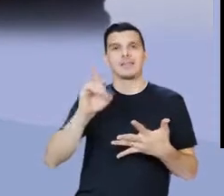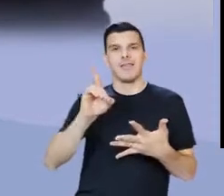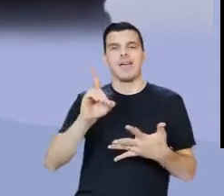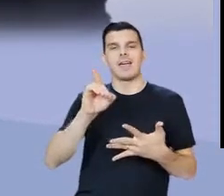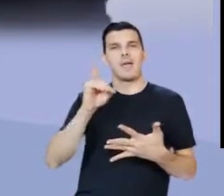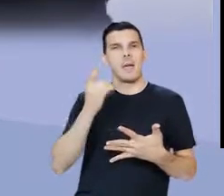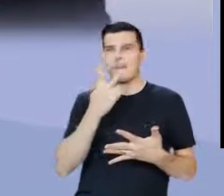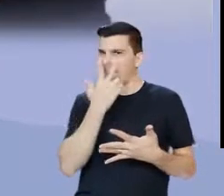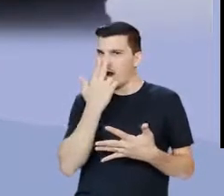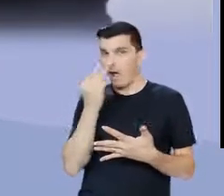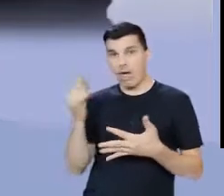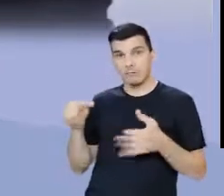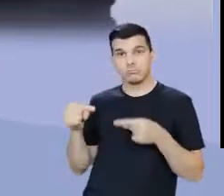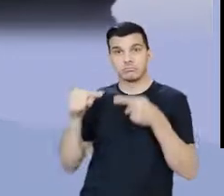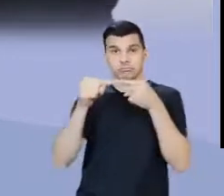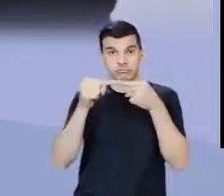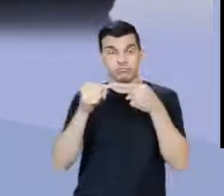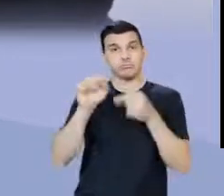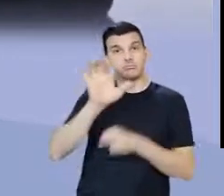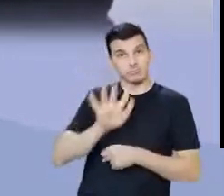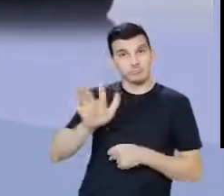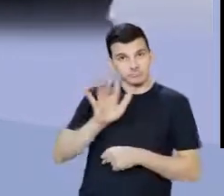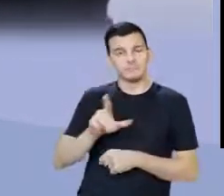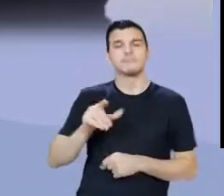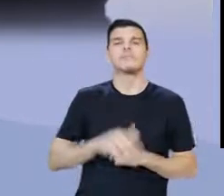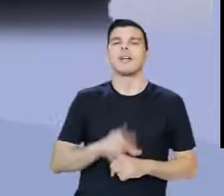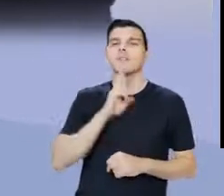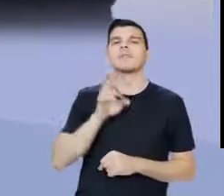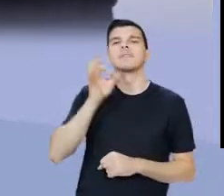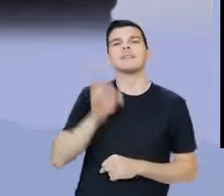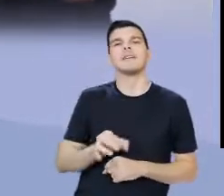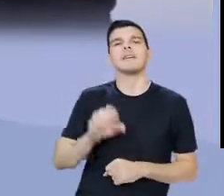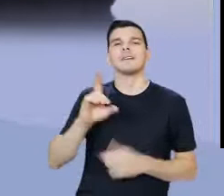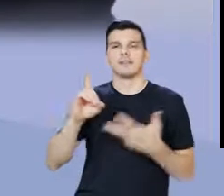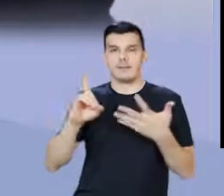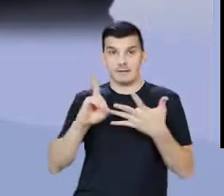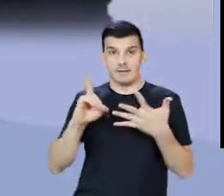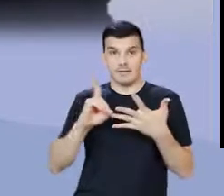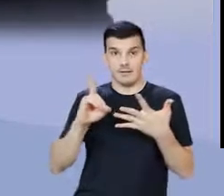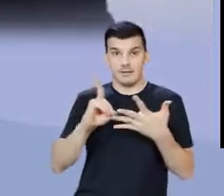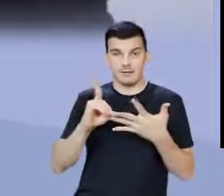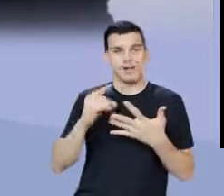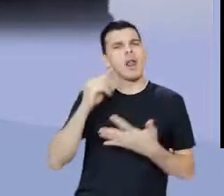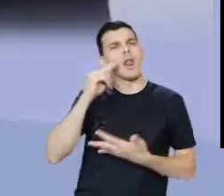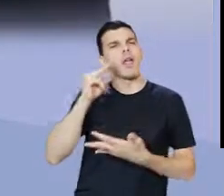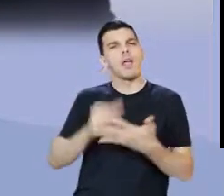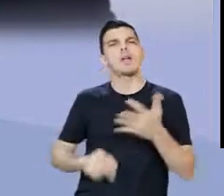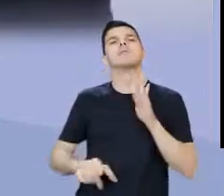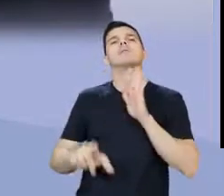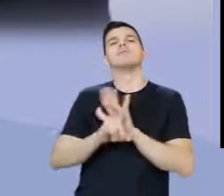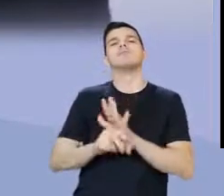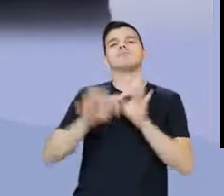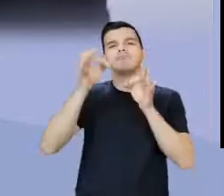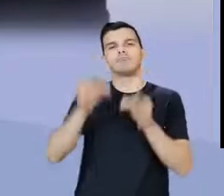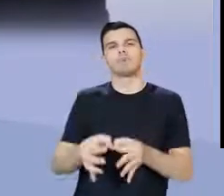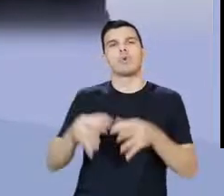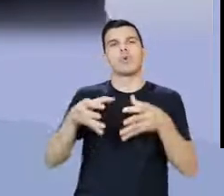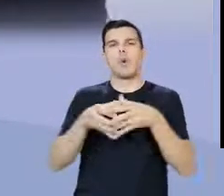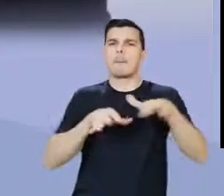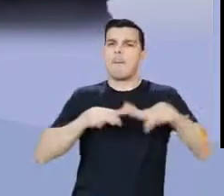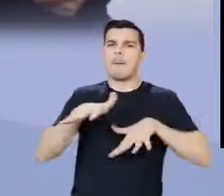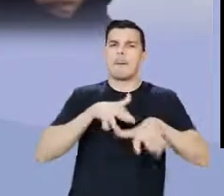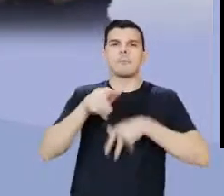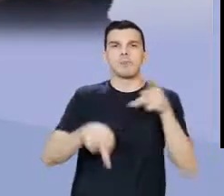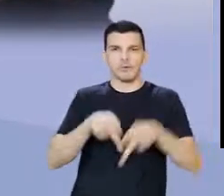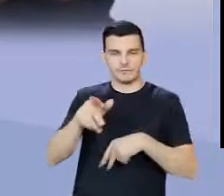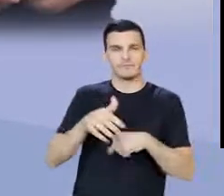D parece estar associada com a imagem. Realmente, meu aluno, olha a letra D com calma. Legitimidade